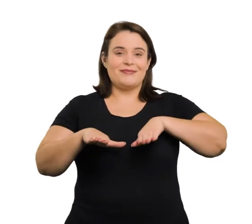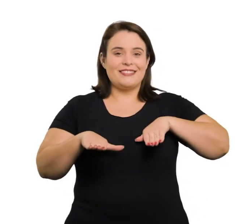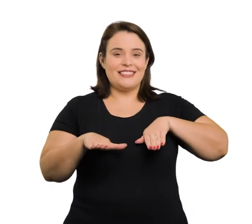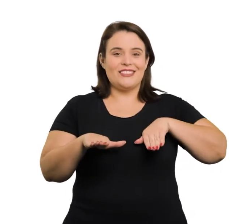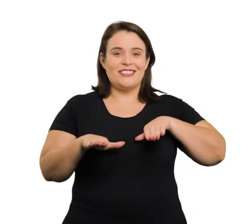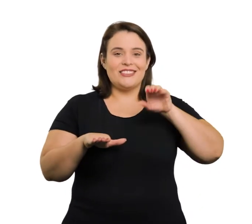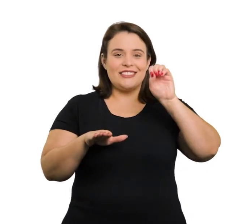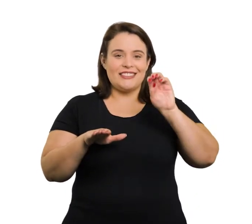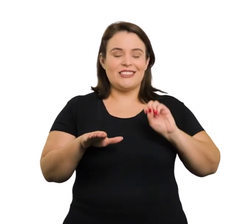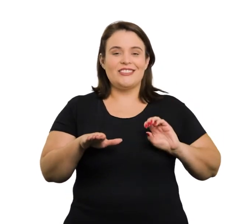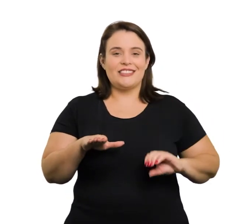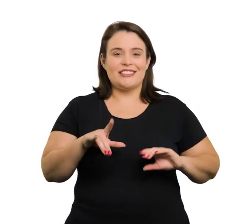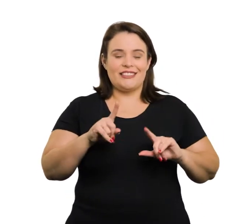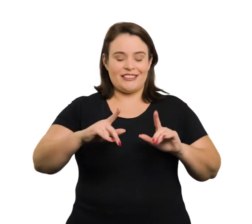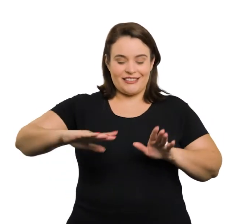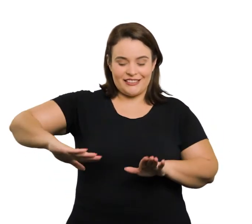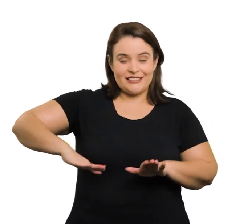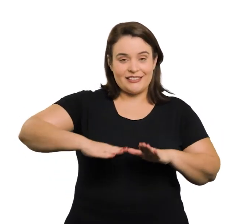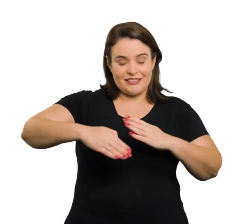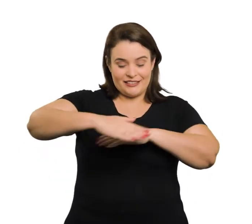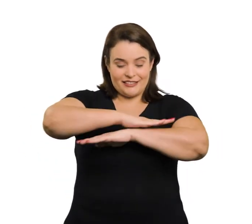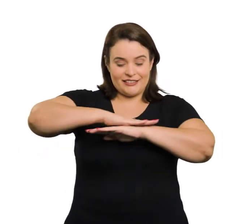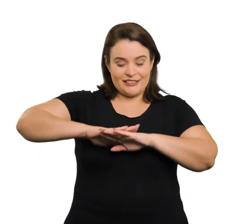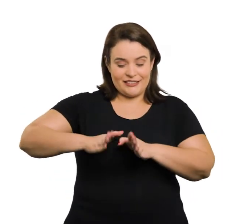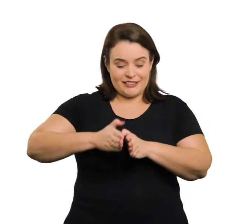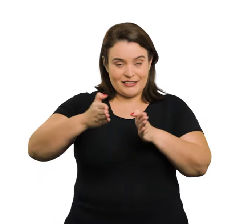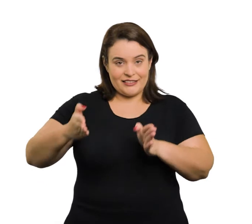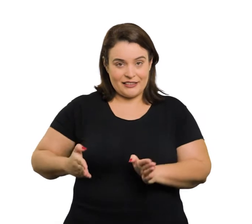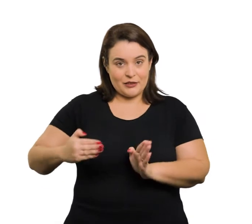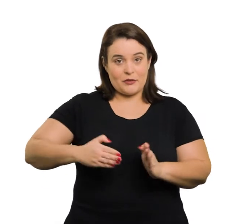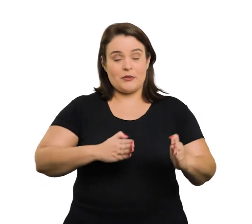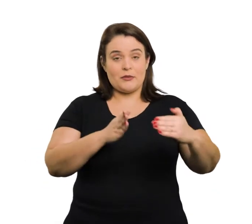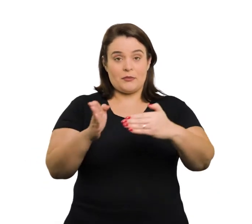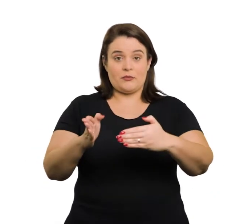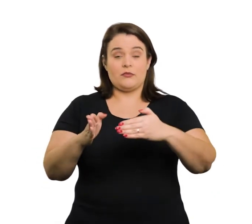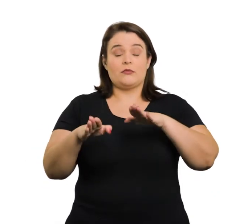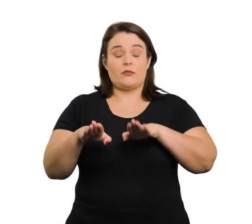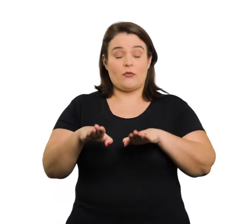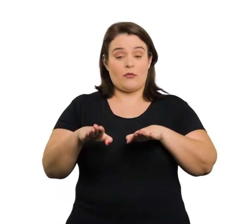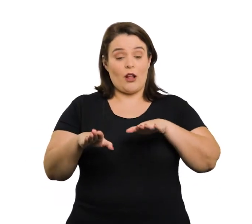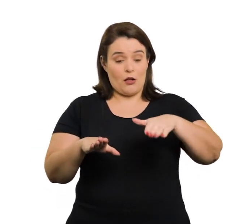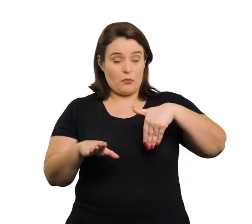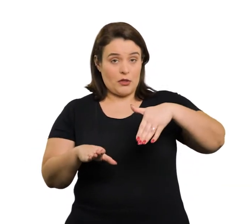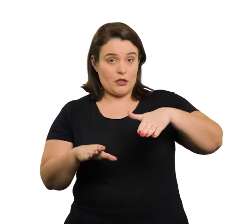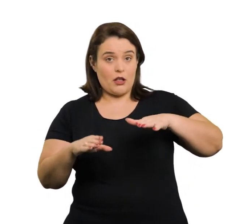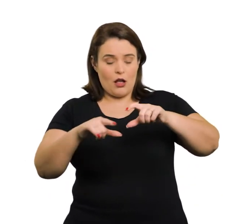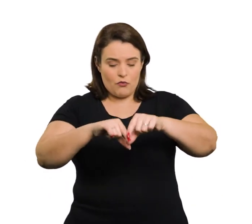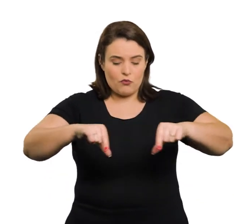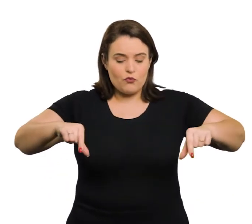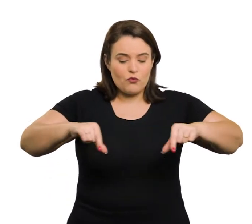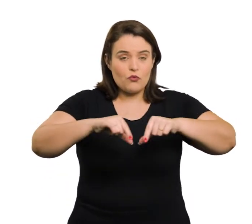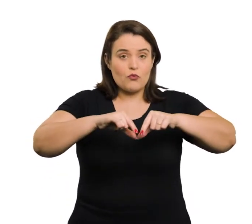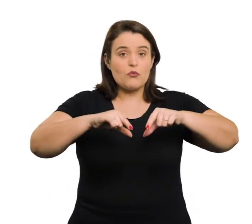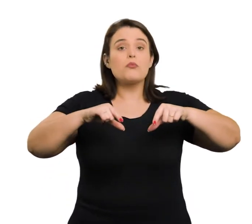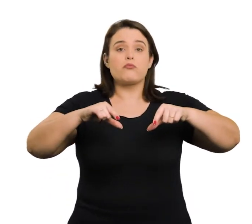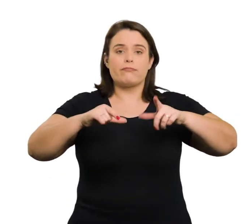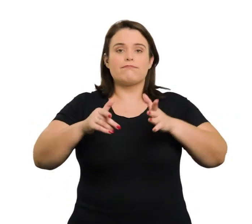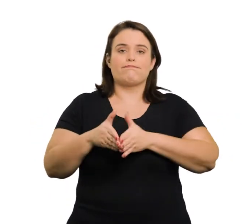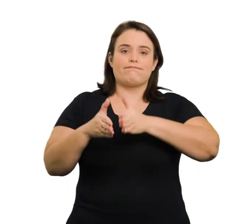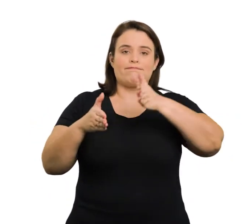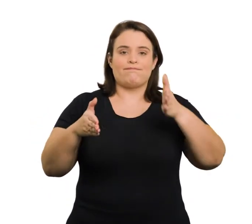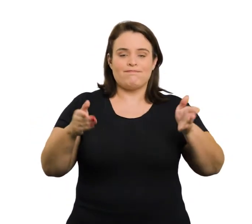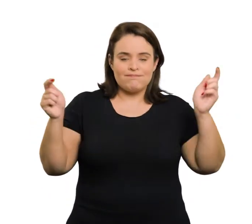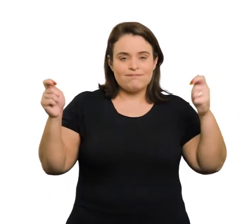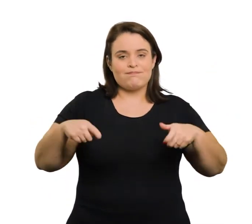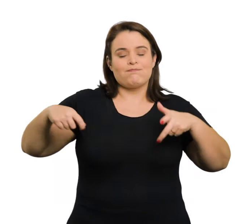Sinalização sobre pista. O alargamento de calçada por meio de sinalização horizontal sobre a pista serve